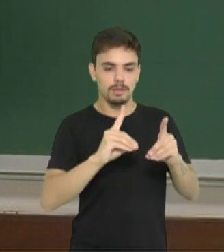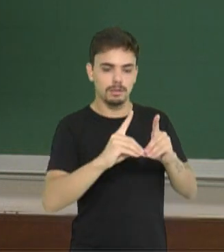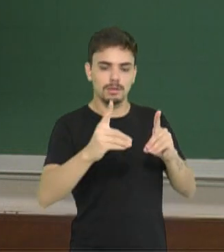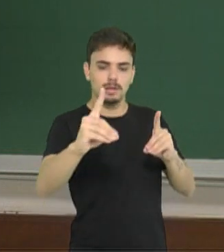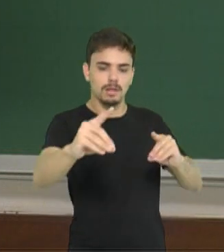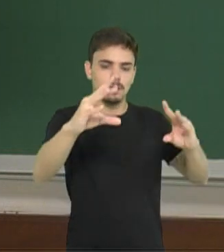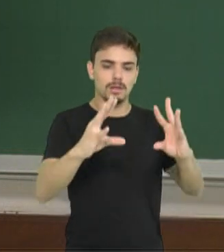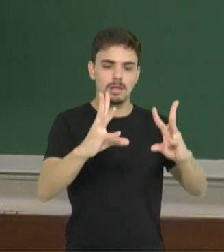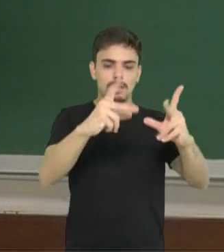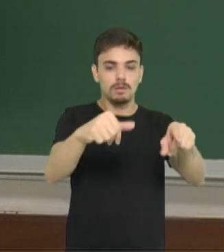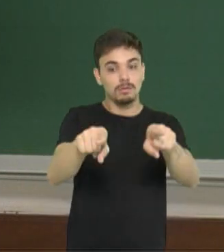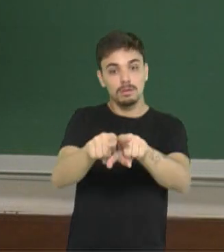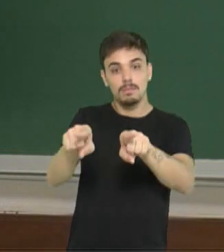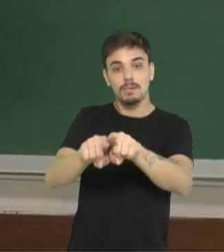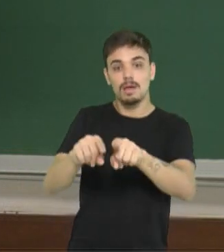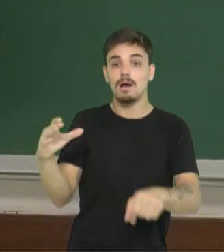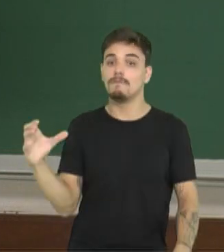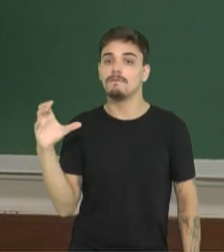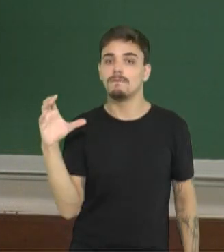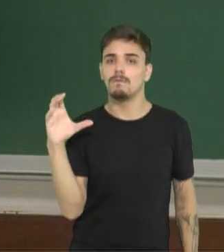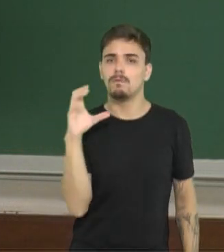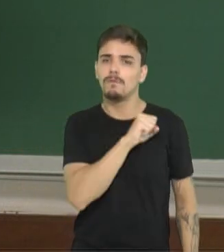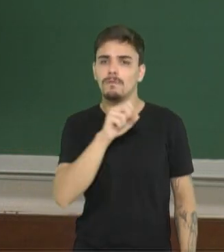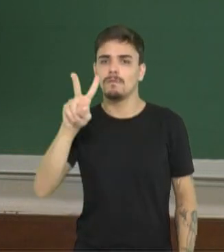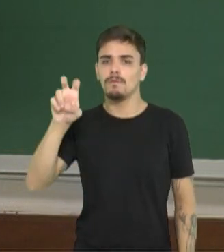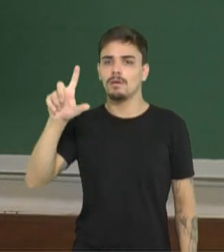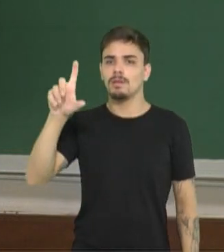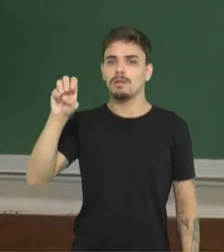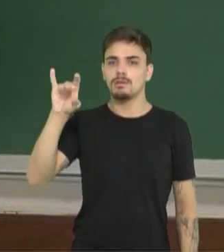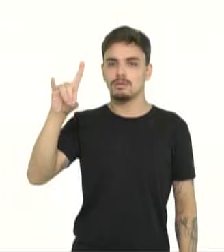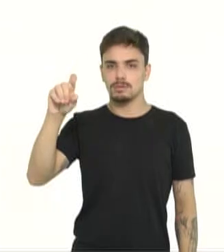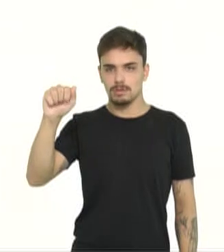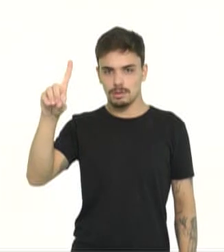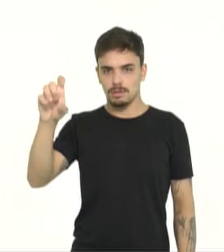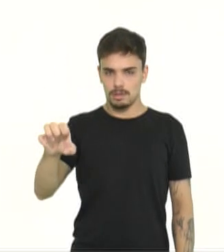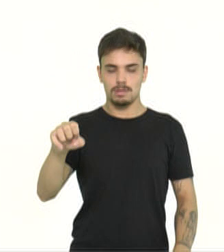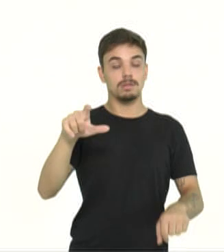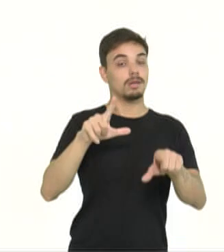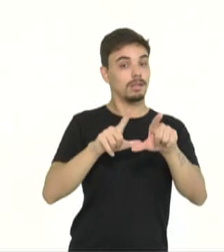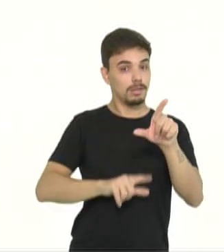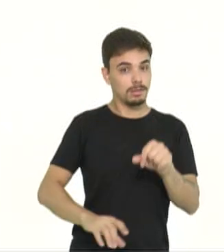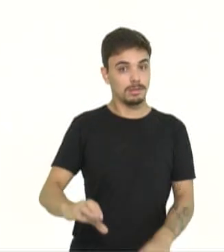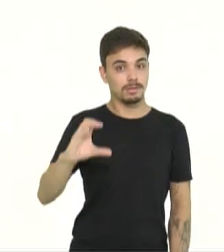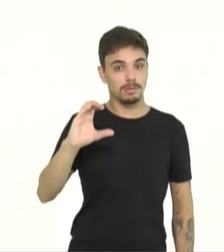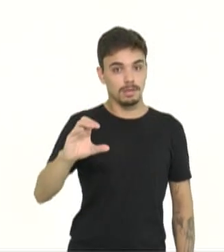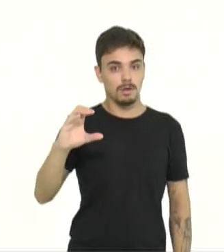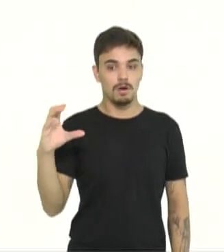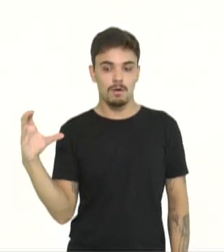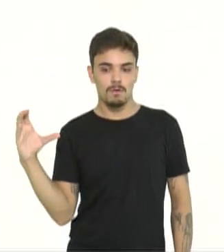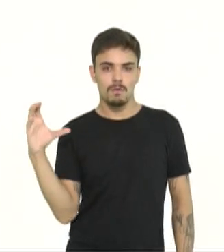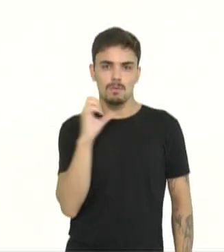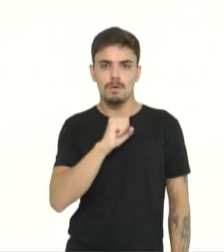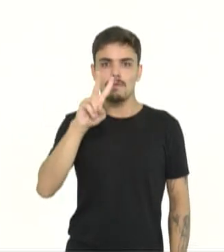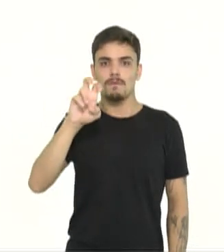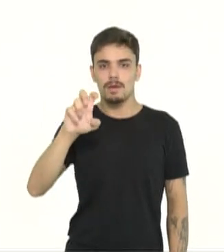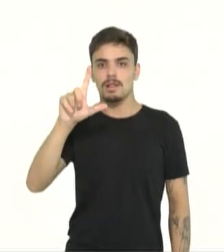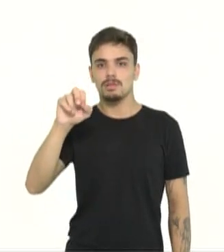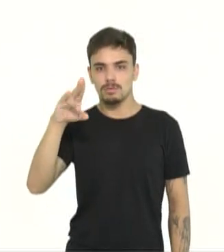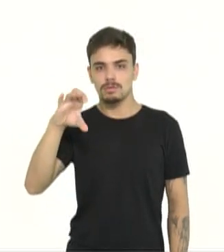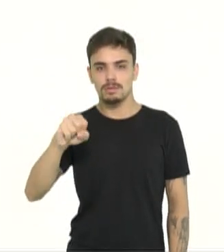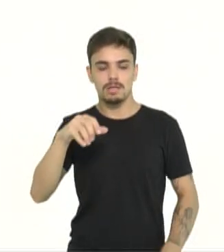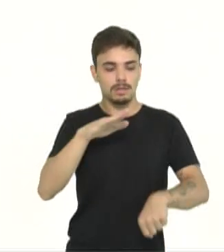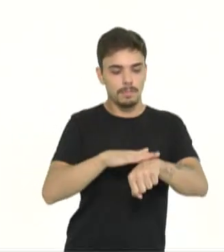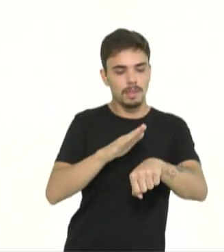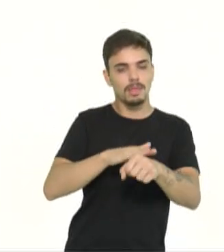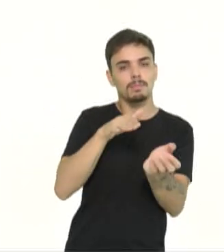deslocamento total e a sua velocidade. Na opção C, a sua velocidade e o tempo gasto, ou